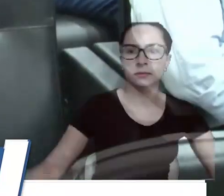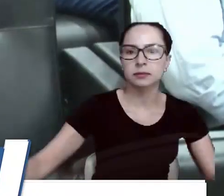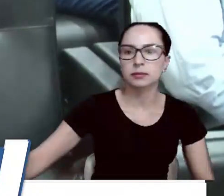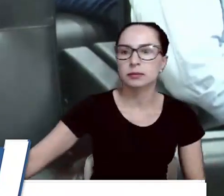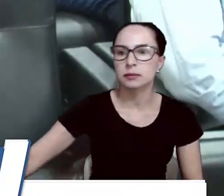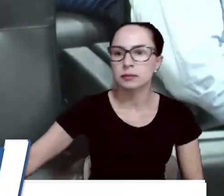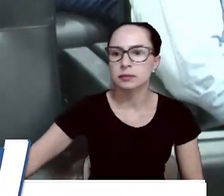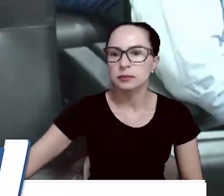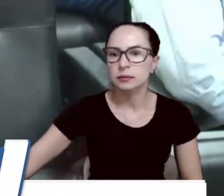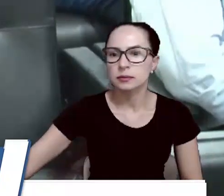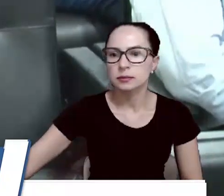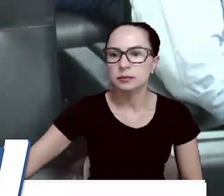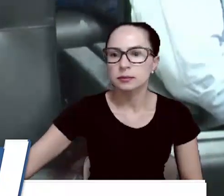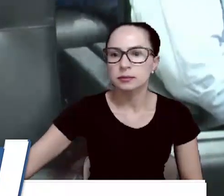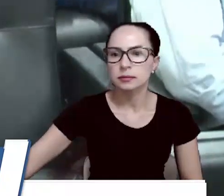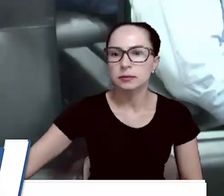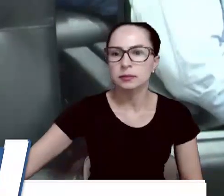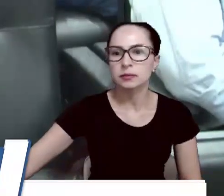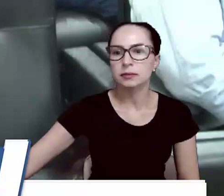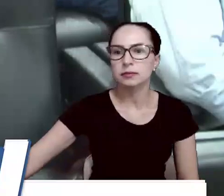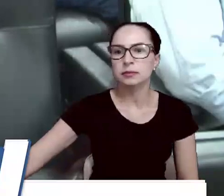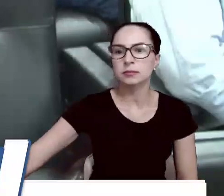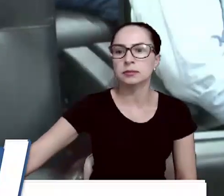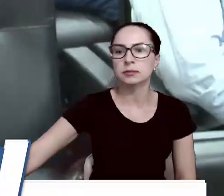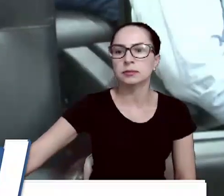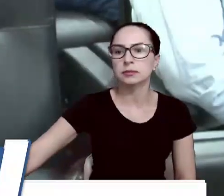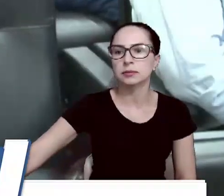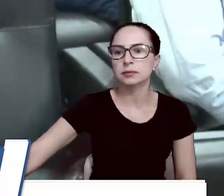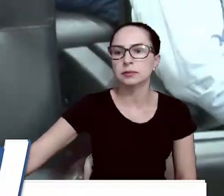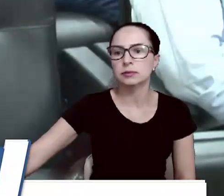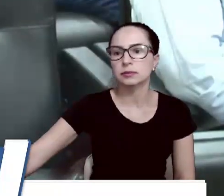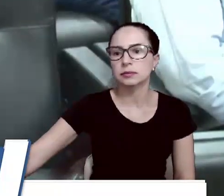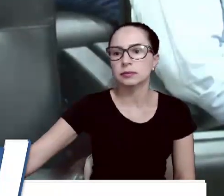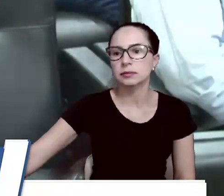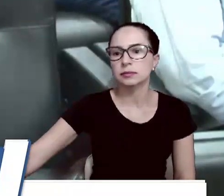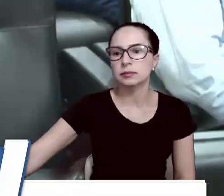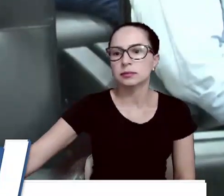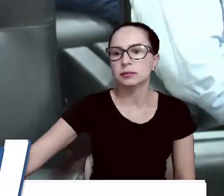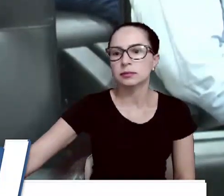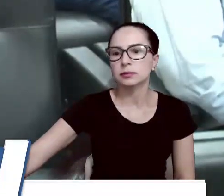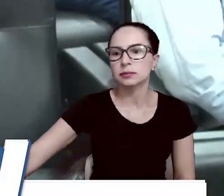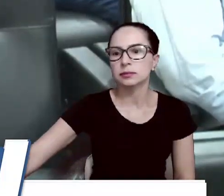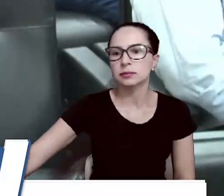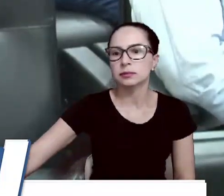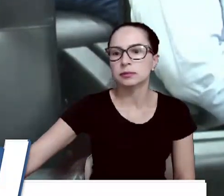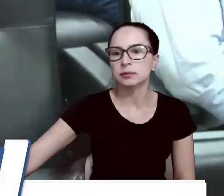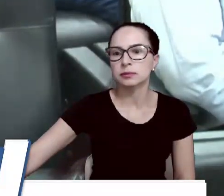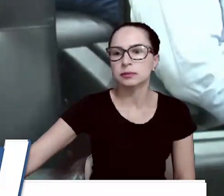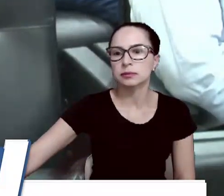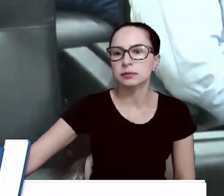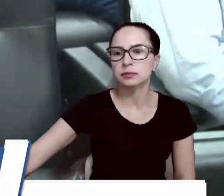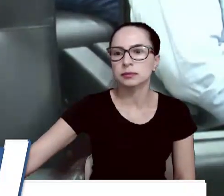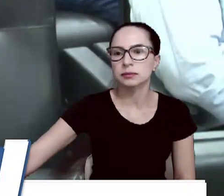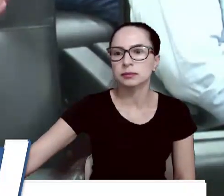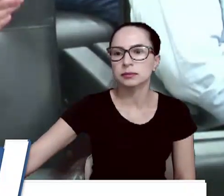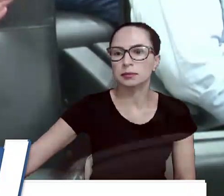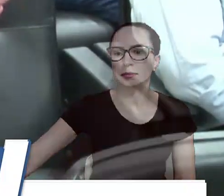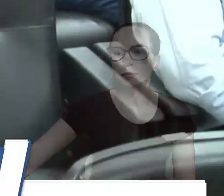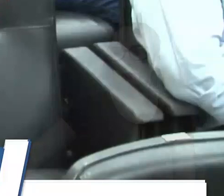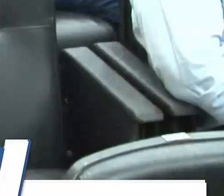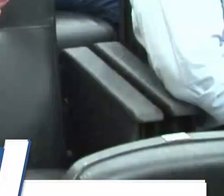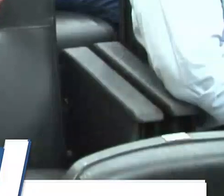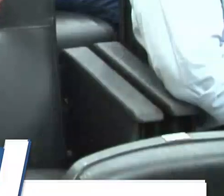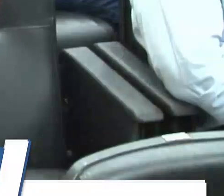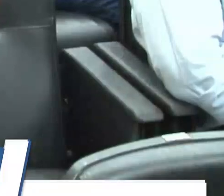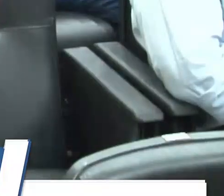tivemos uma aula como é o transporte público no Brasil. O transporte público no Brasil está passando por